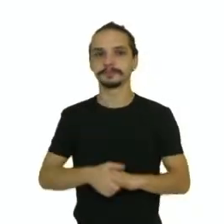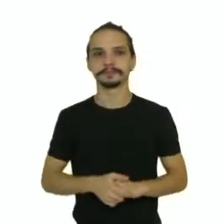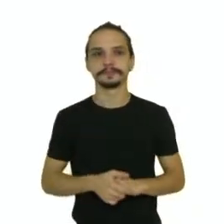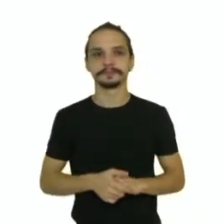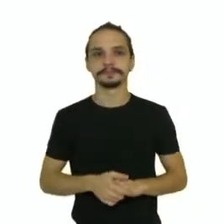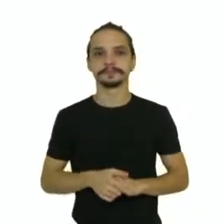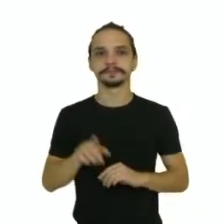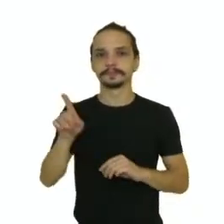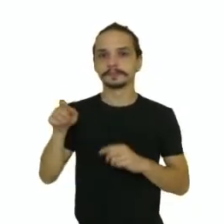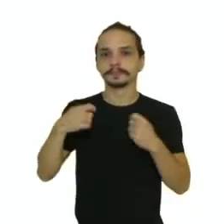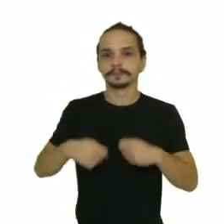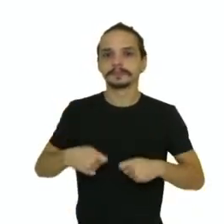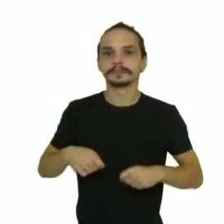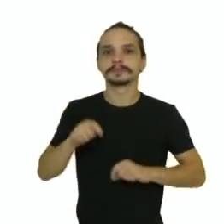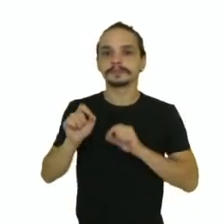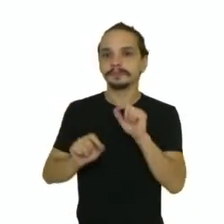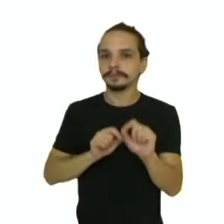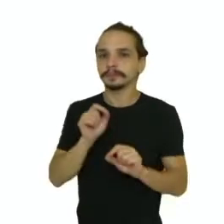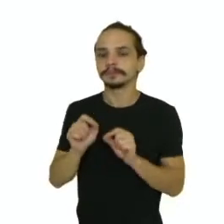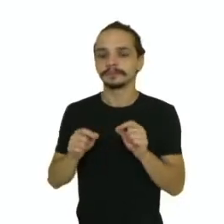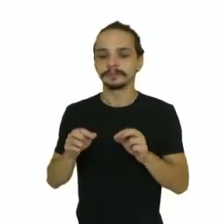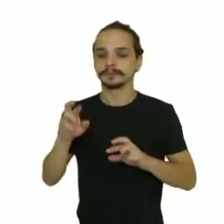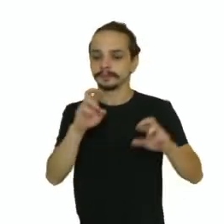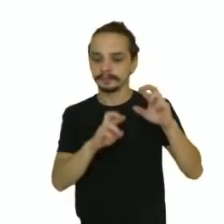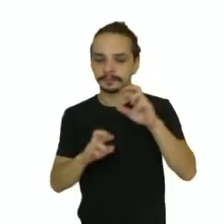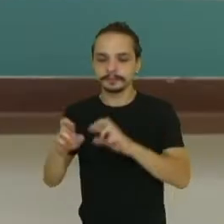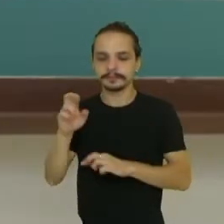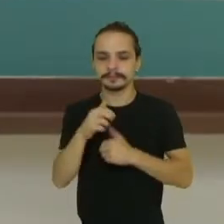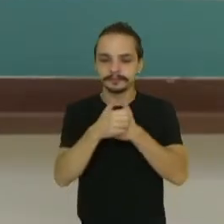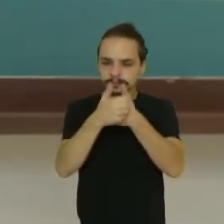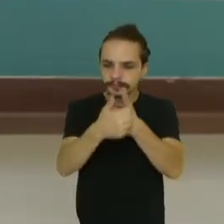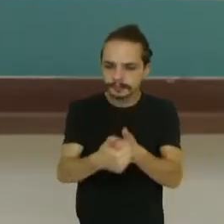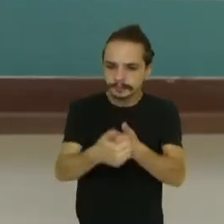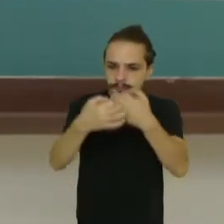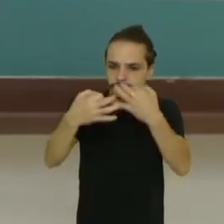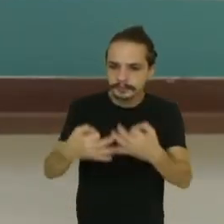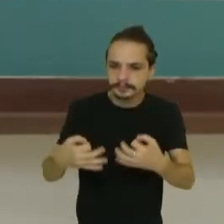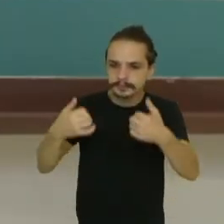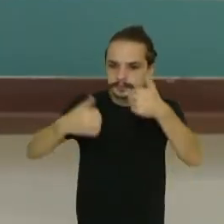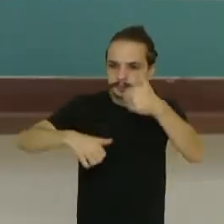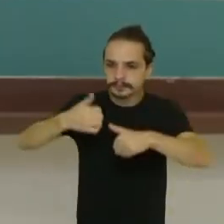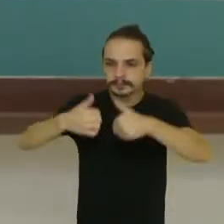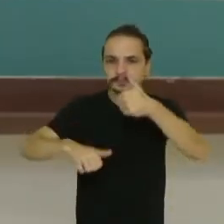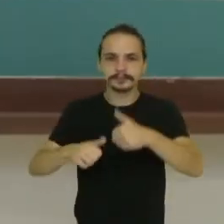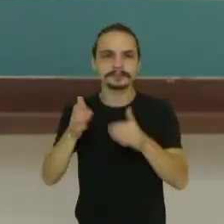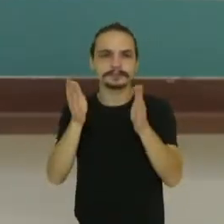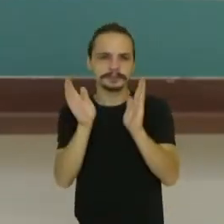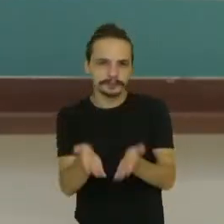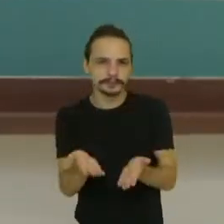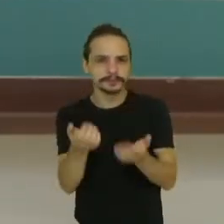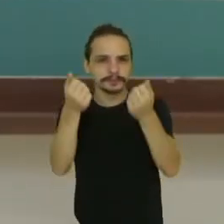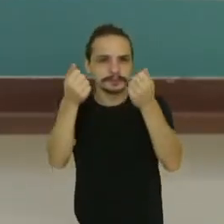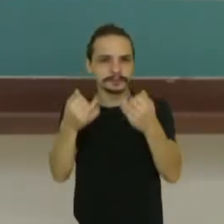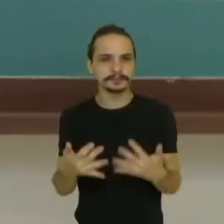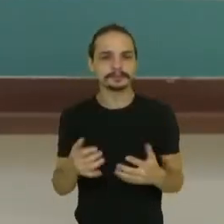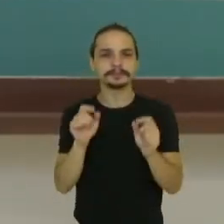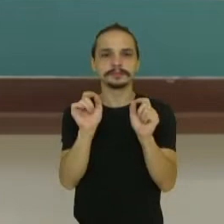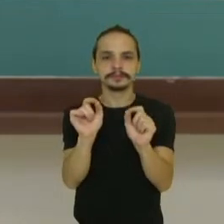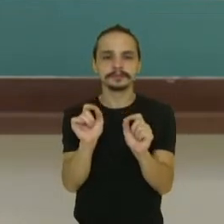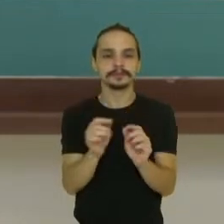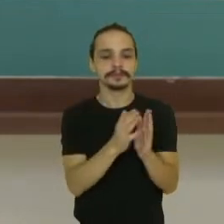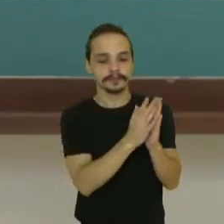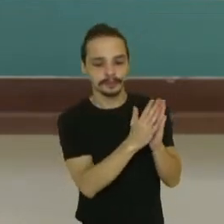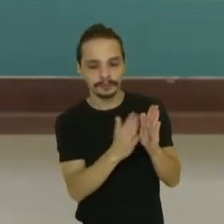E ela precisa ser acompanhada e verificado em seus e é como nós já conversamos Você